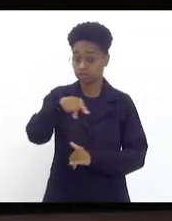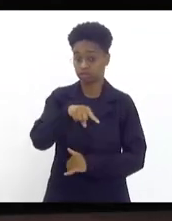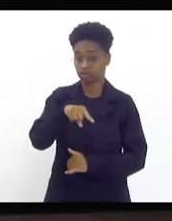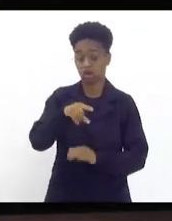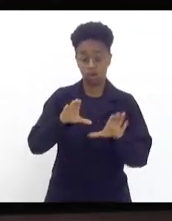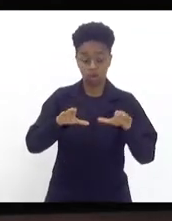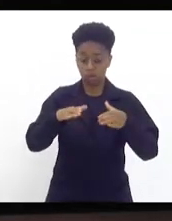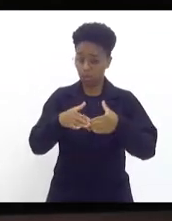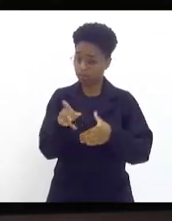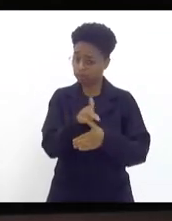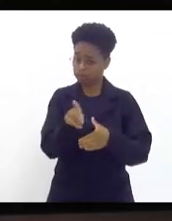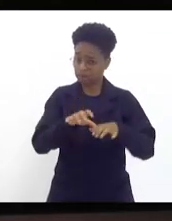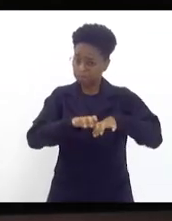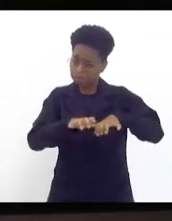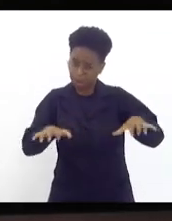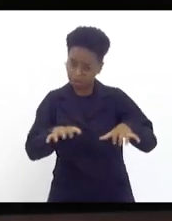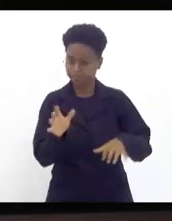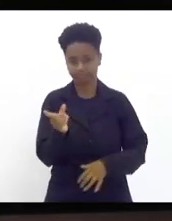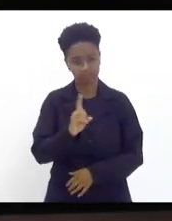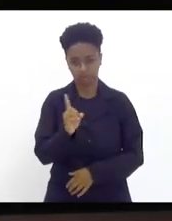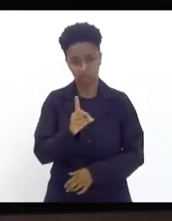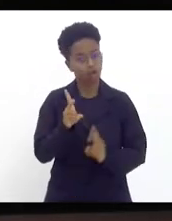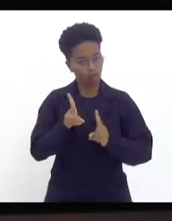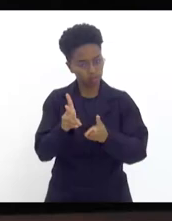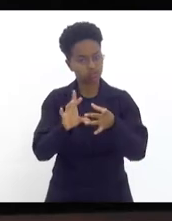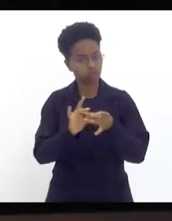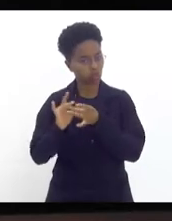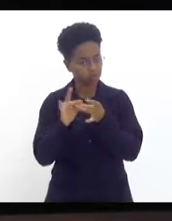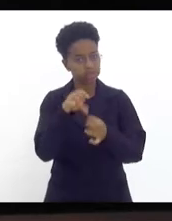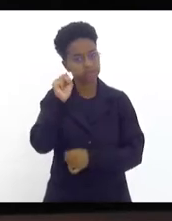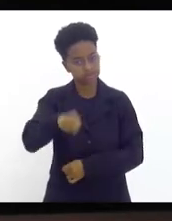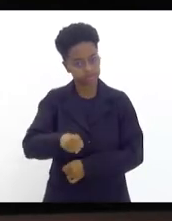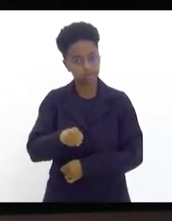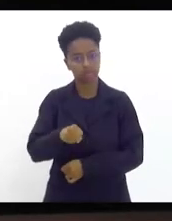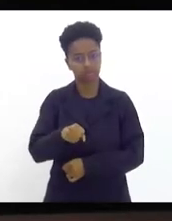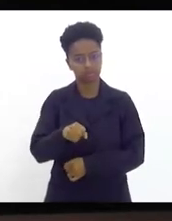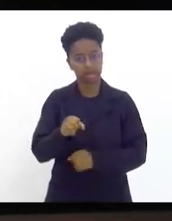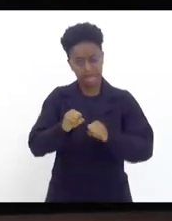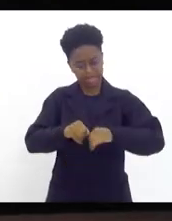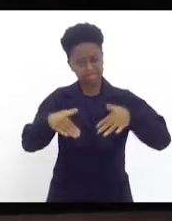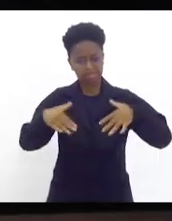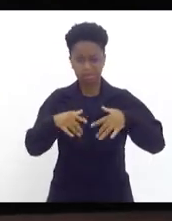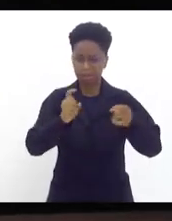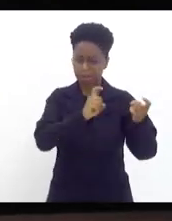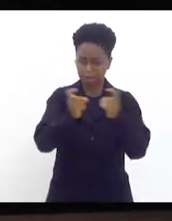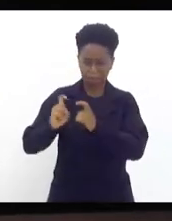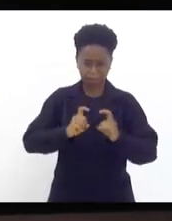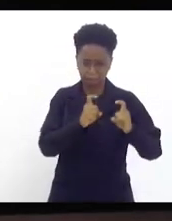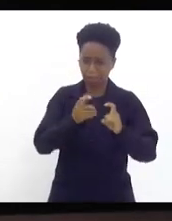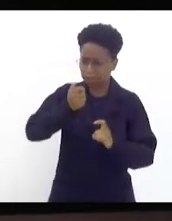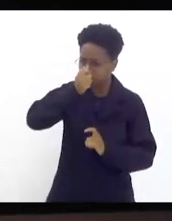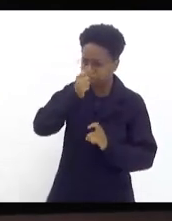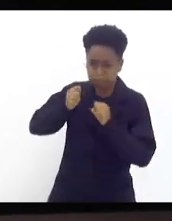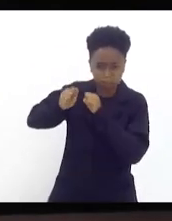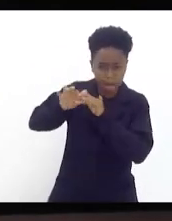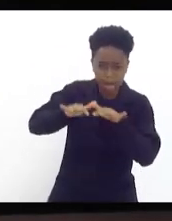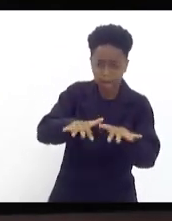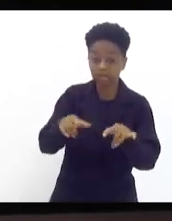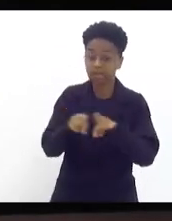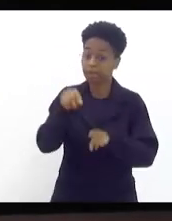não foi dividida a categoria segue muito unida a assembleia está lotada e desse lado aqui